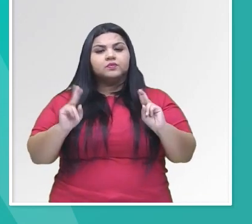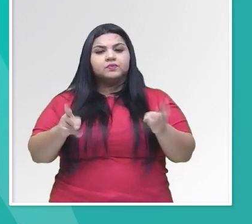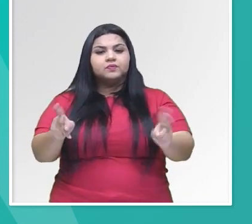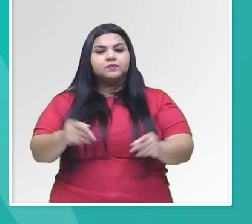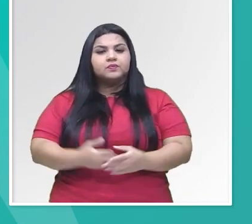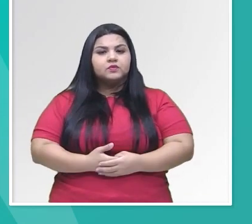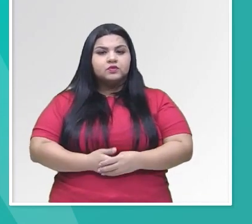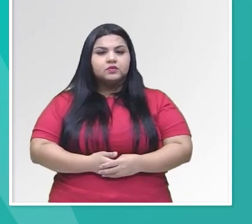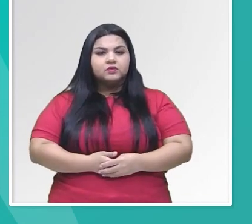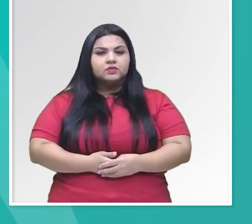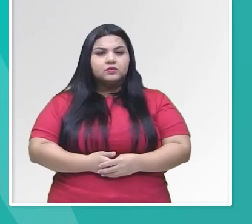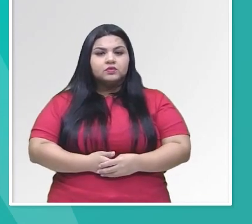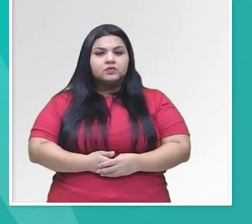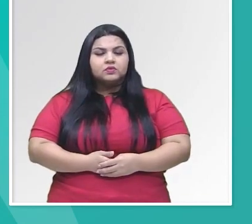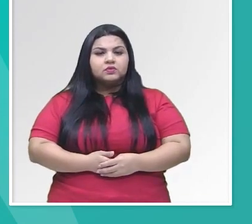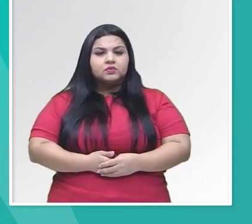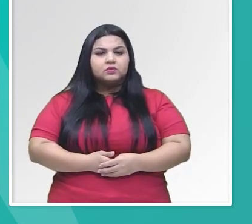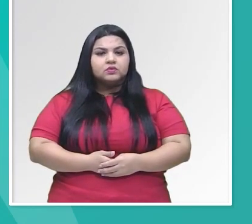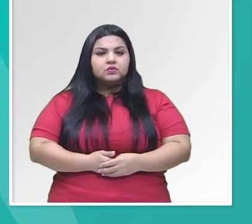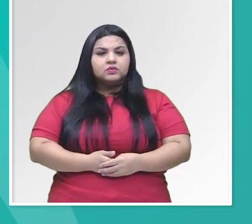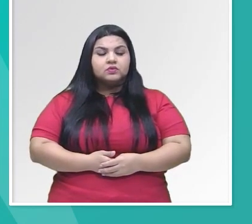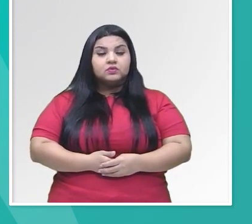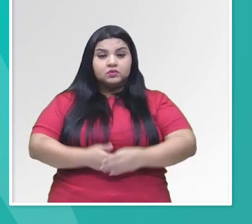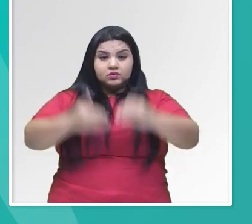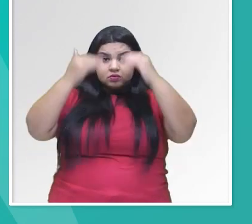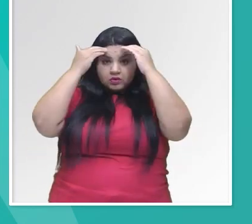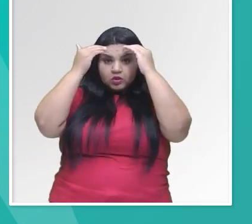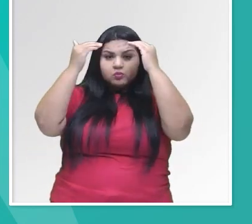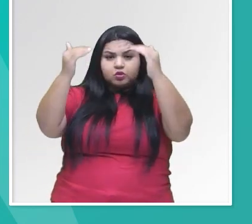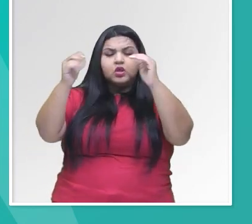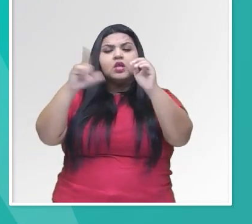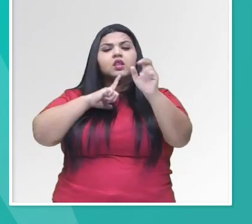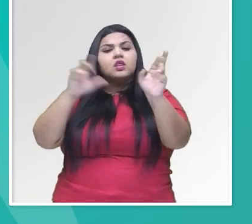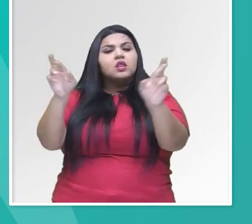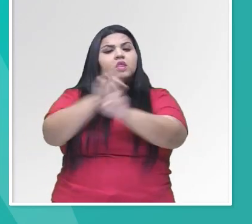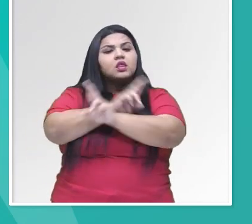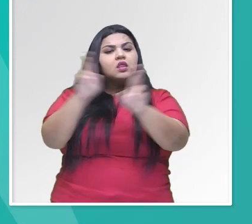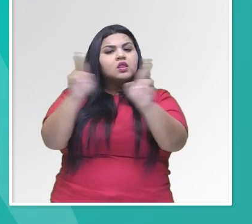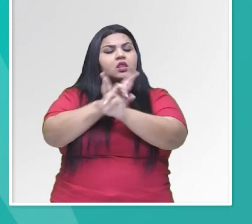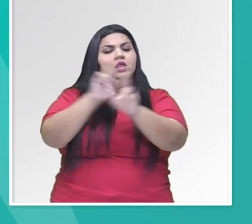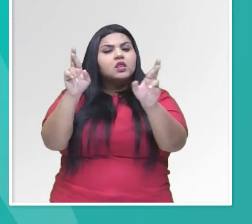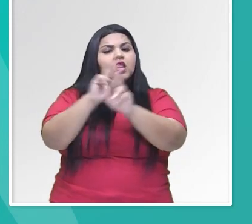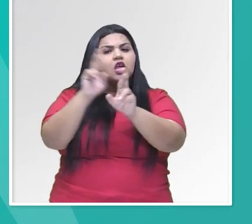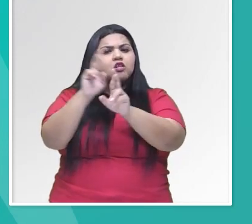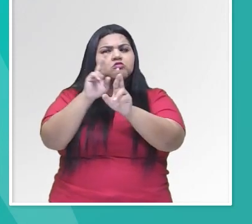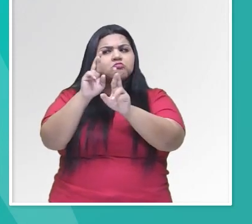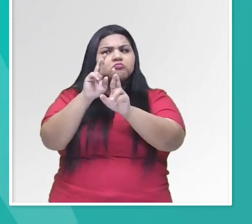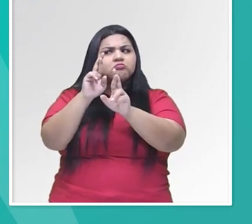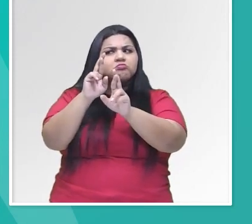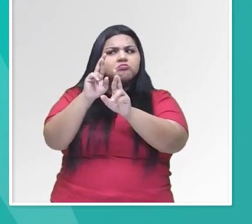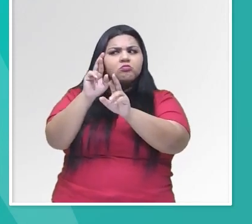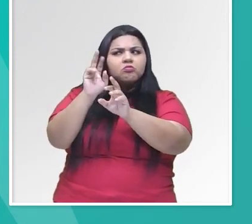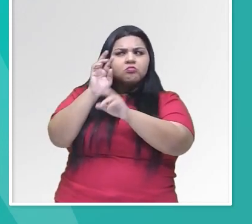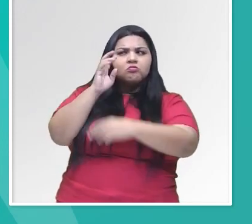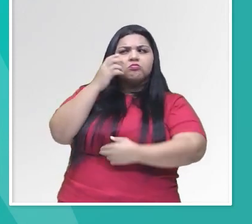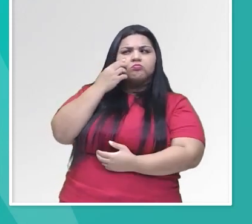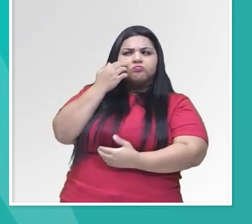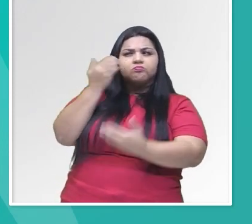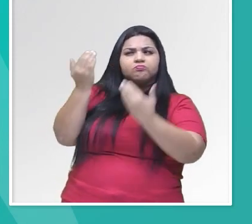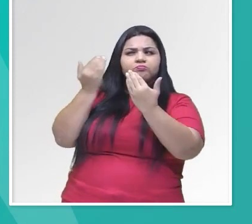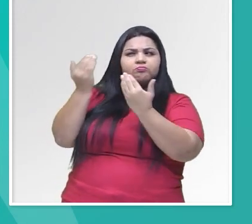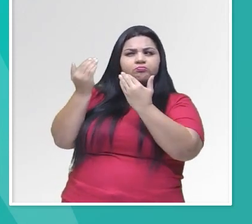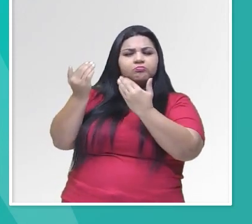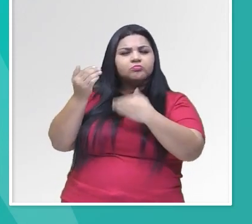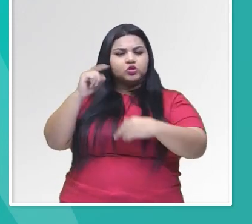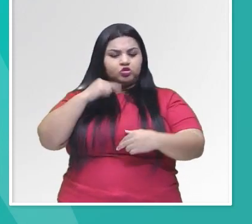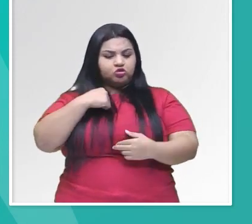adiante. O respeito tem uma relação com o julgamento que fazemos sobre nós e os outros.